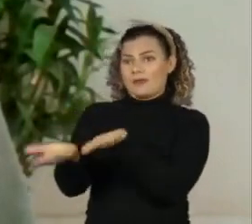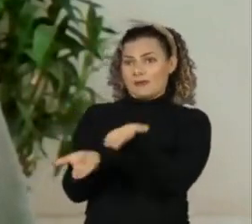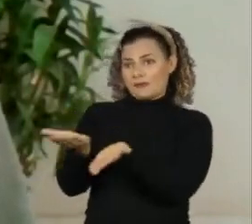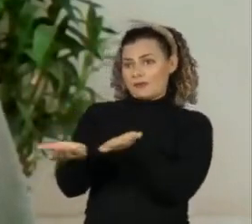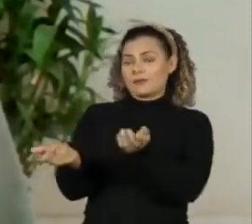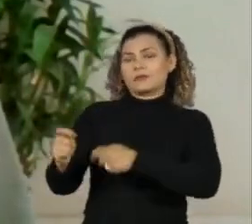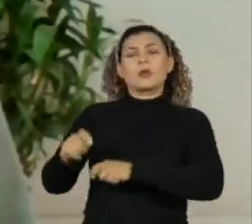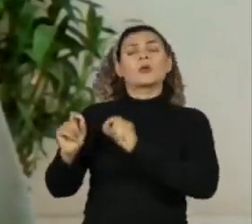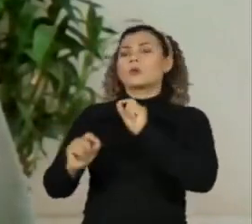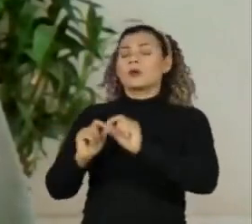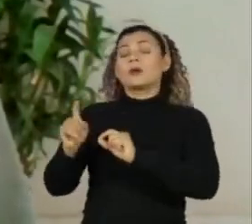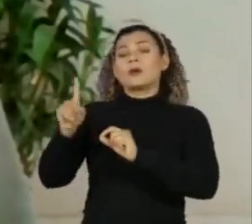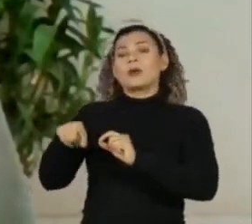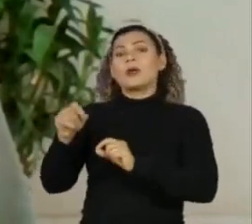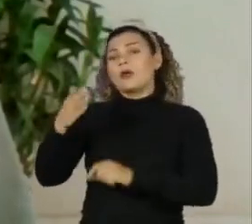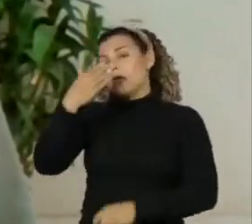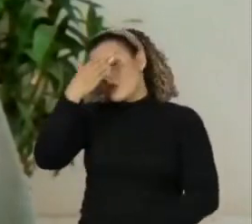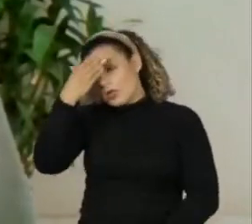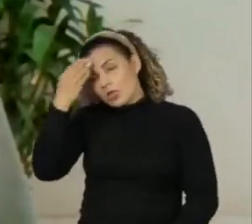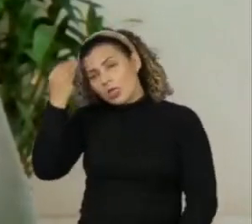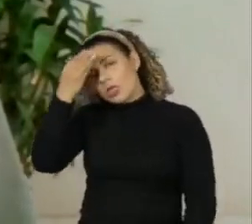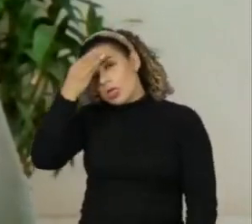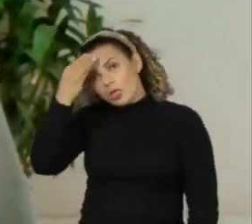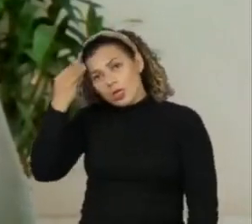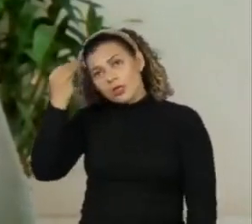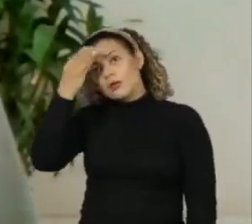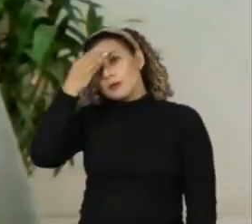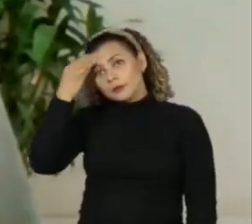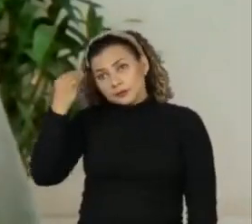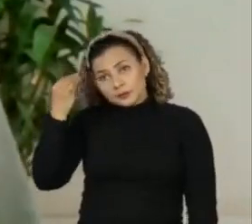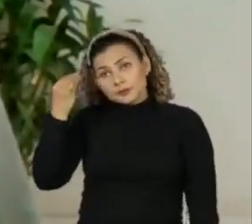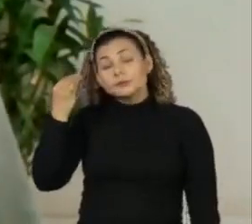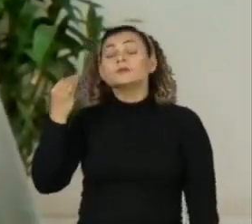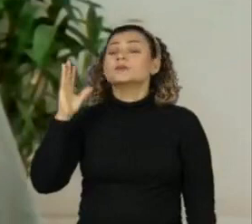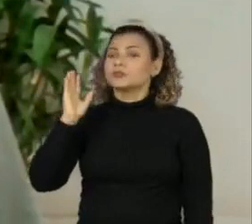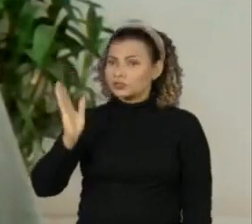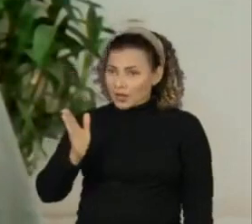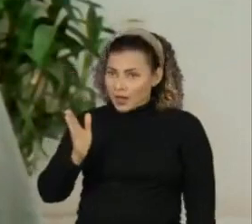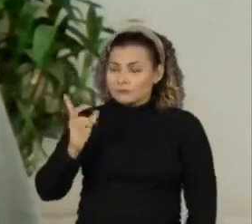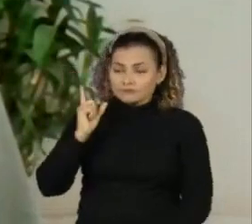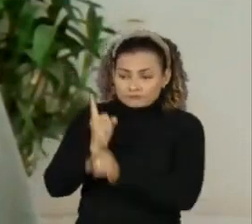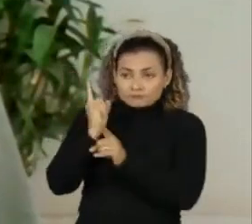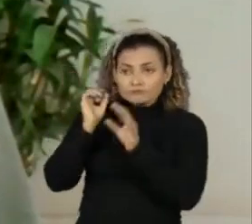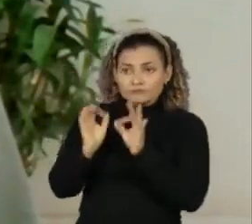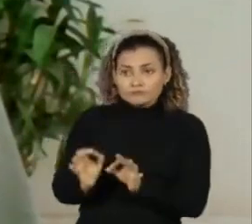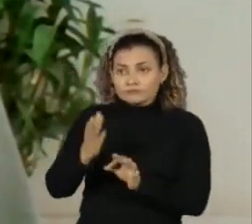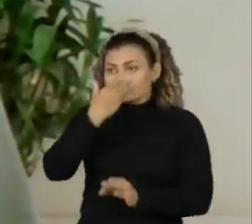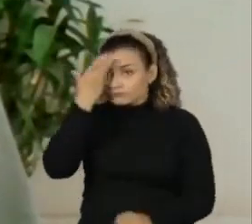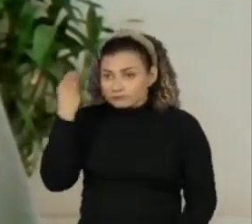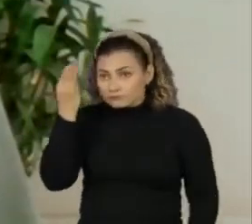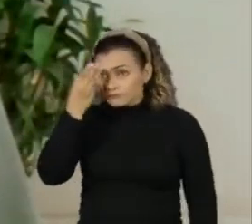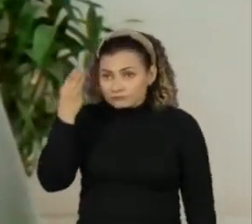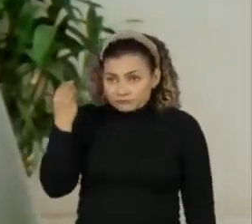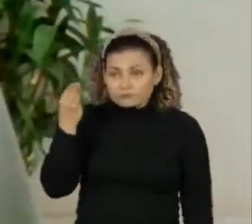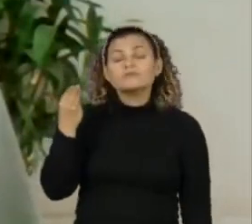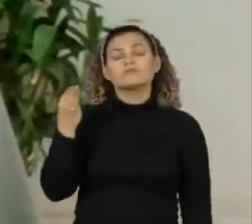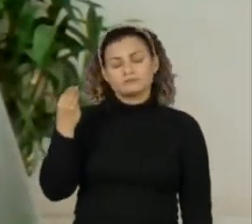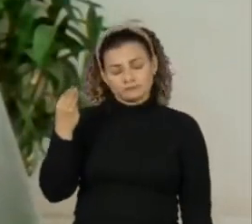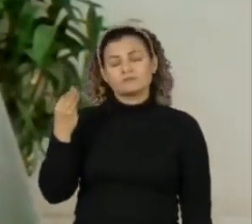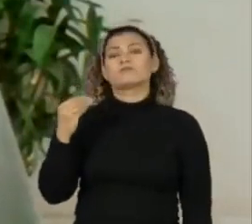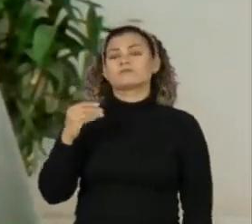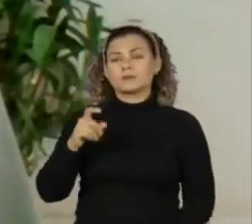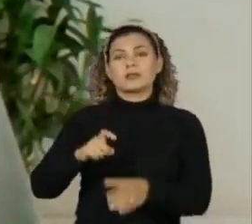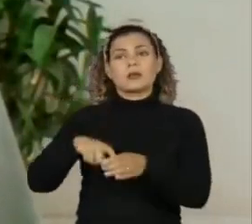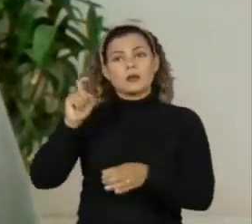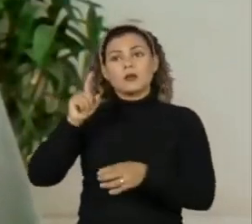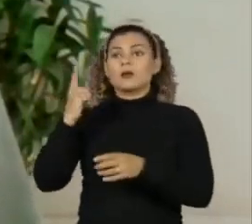ele é um tratamento para a fase de demência da doença, portanto, quando já há esse impacto na autonomia. Ele é